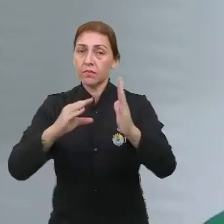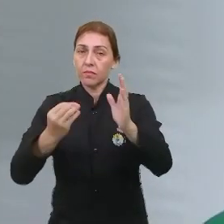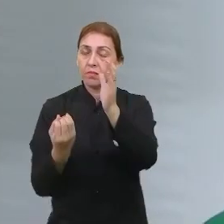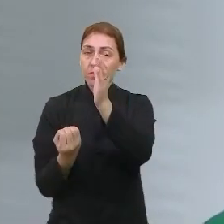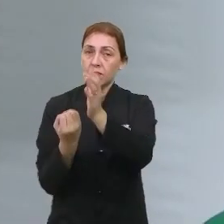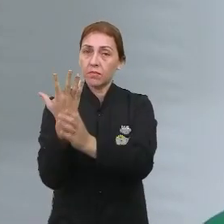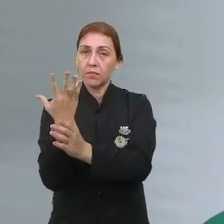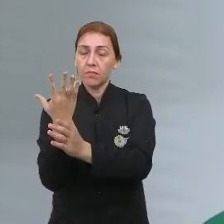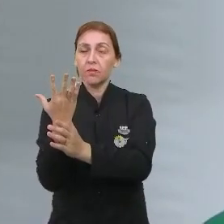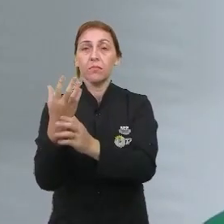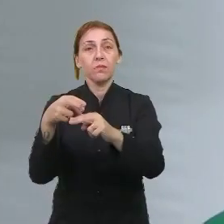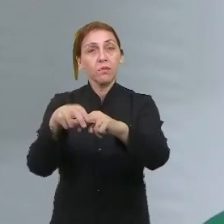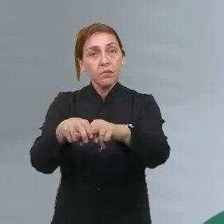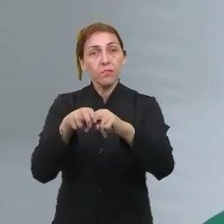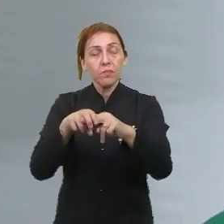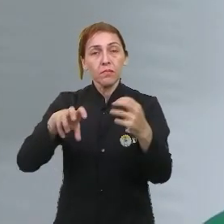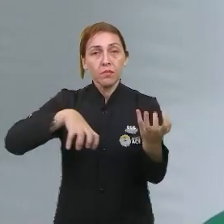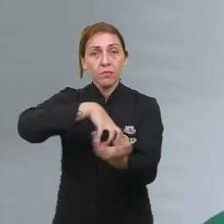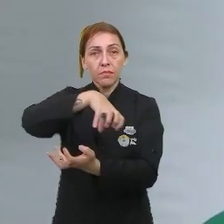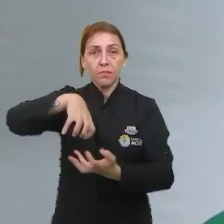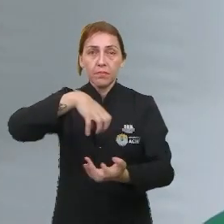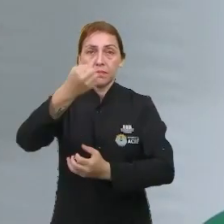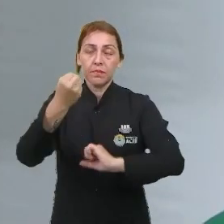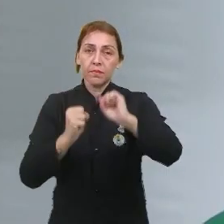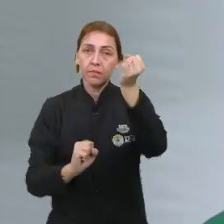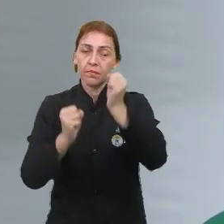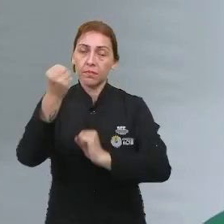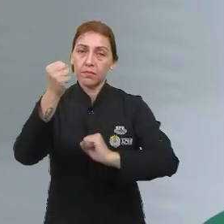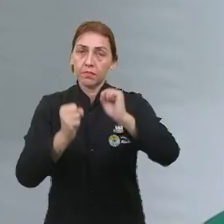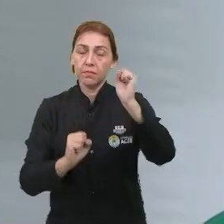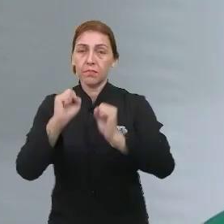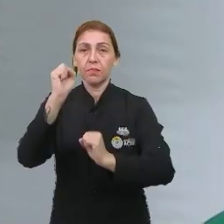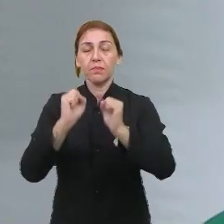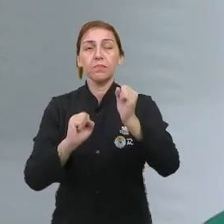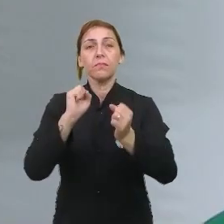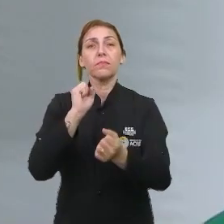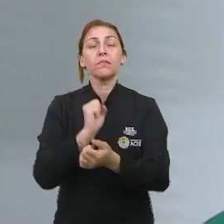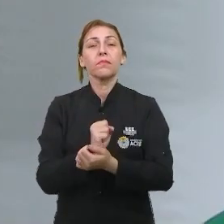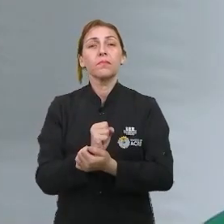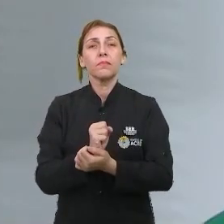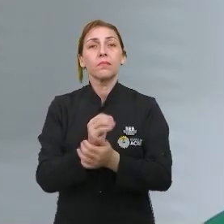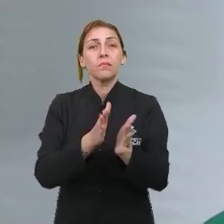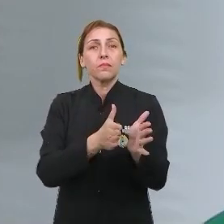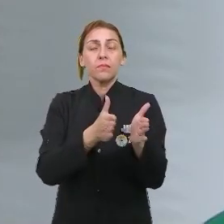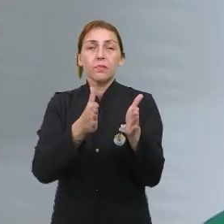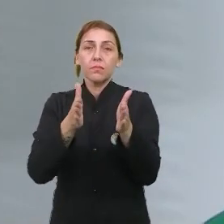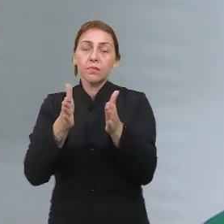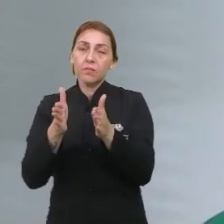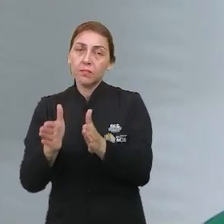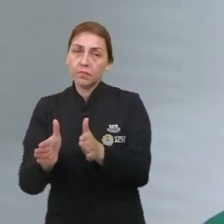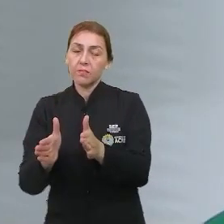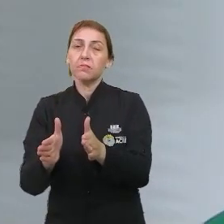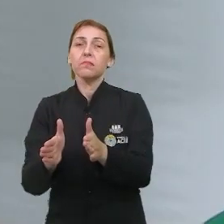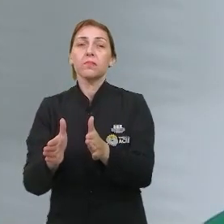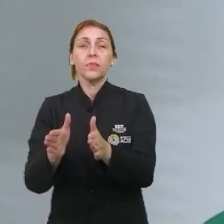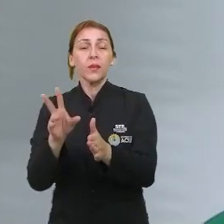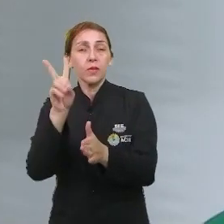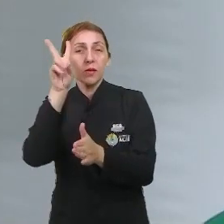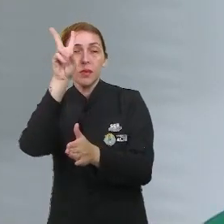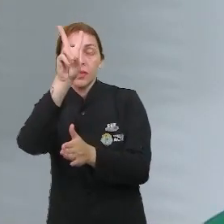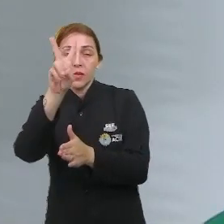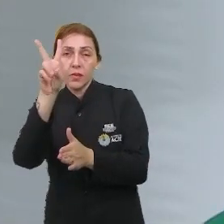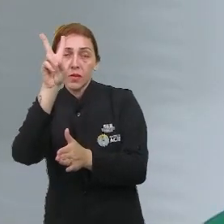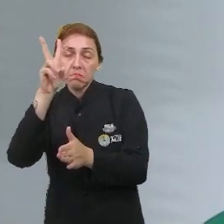produção. Por isso, a Revolução Industrial, ela marca esse processo. Ela é um marco